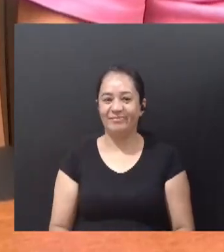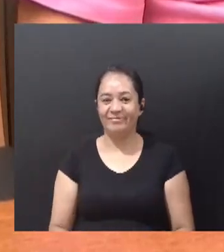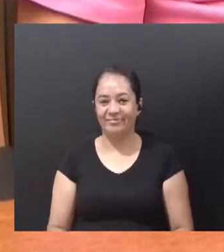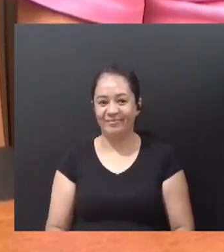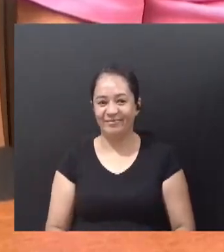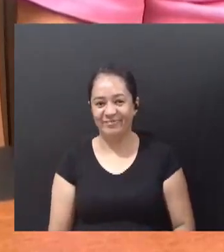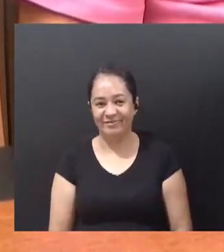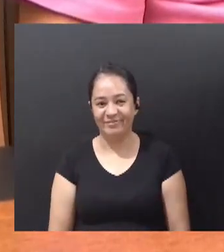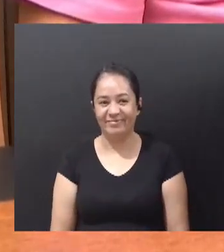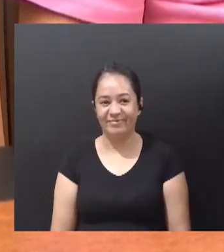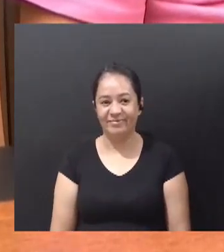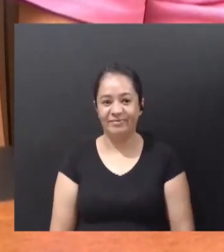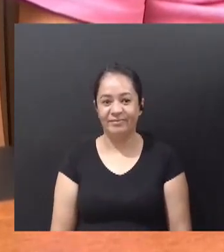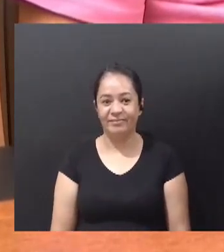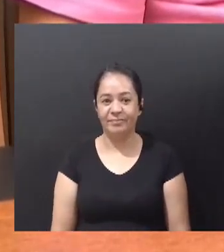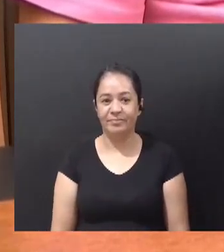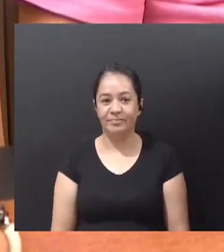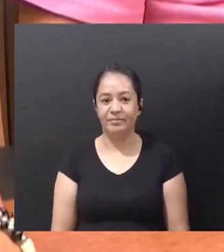É nóis.